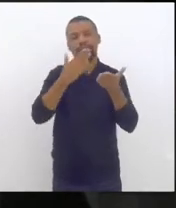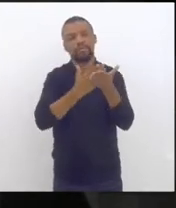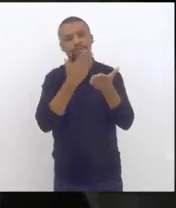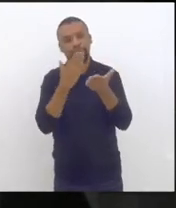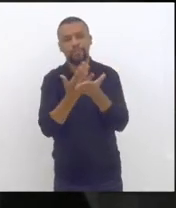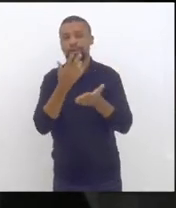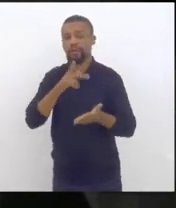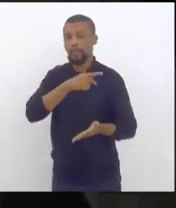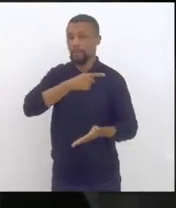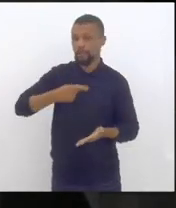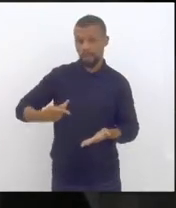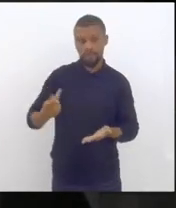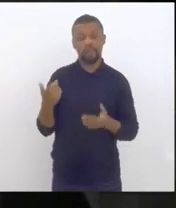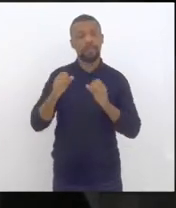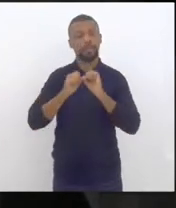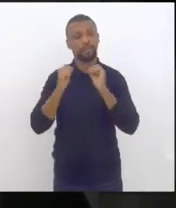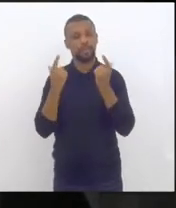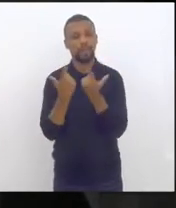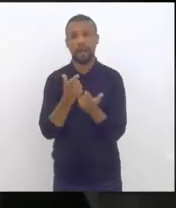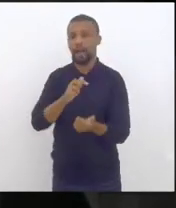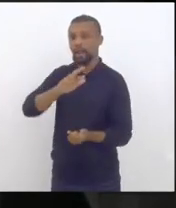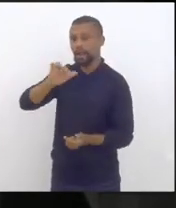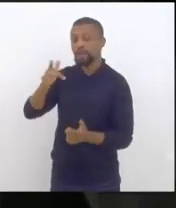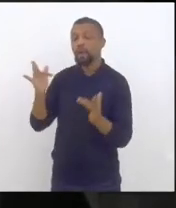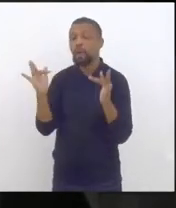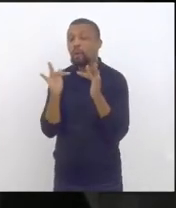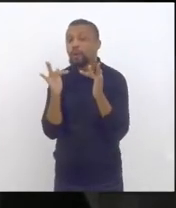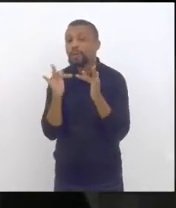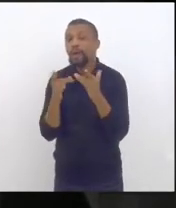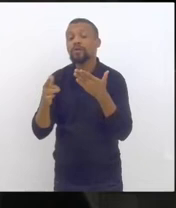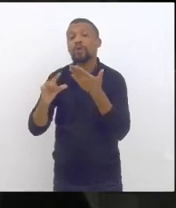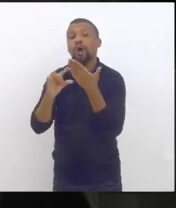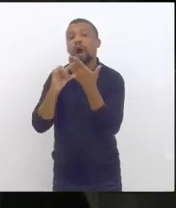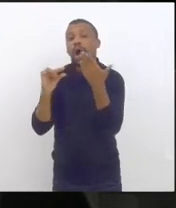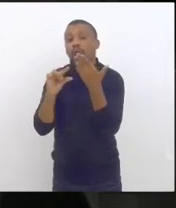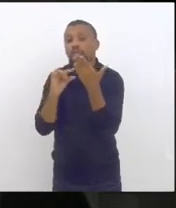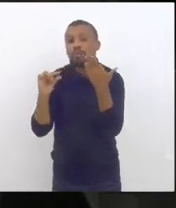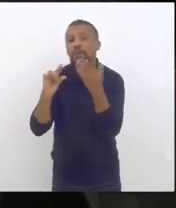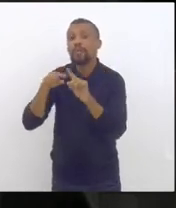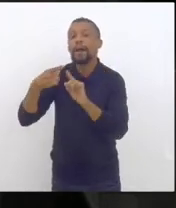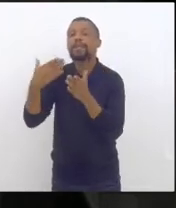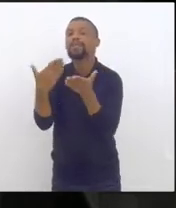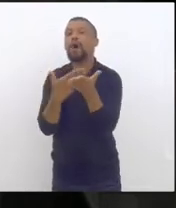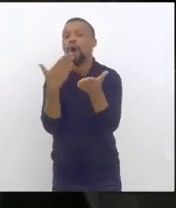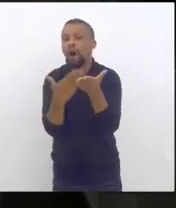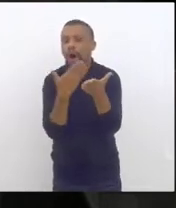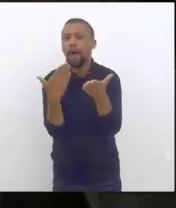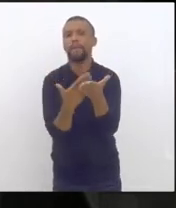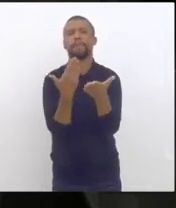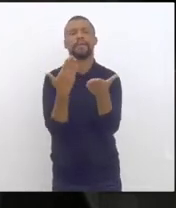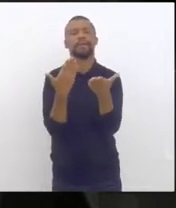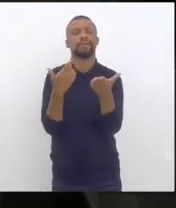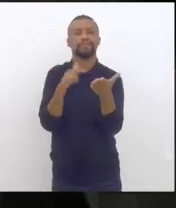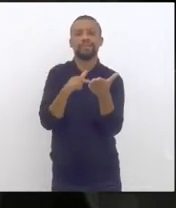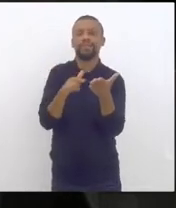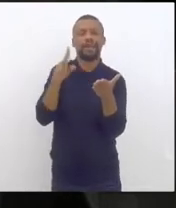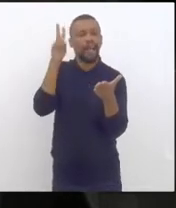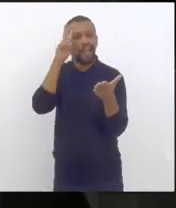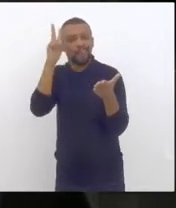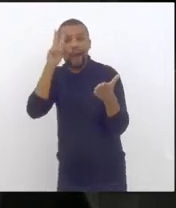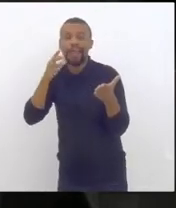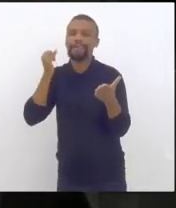no contato com autores e obras literárias